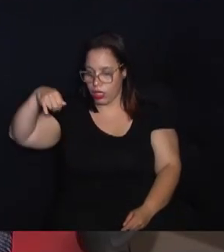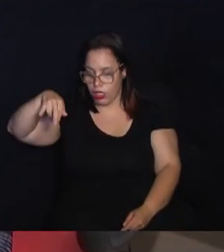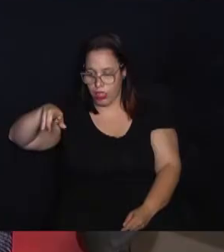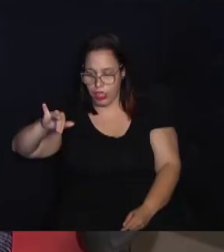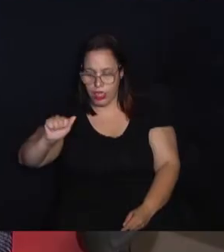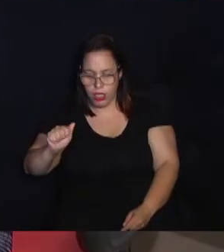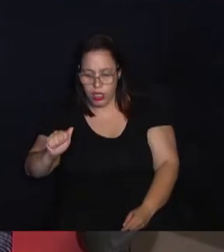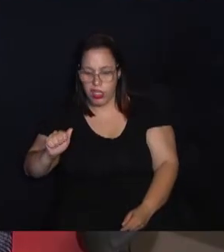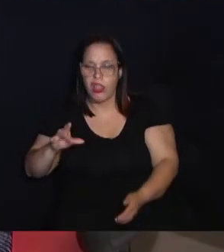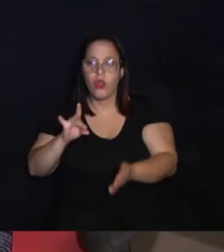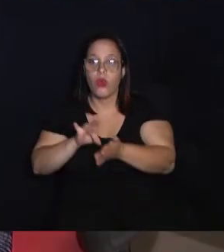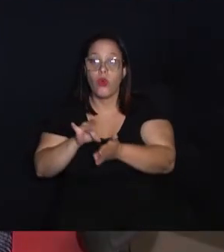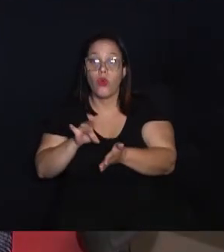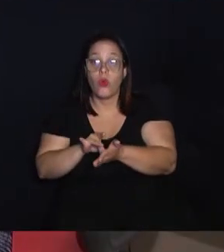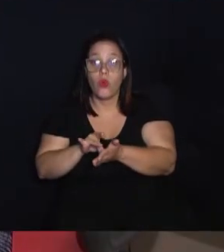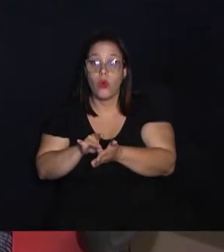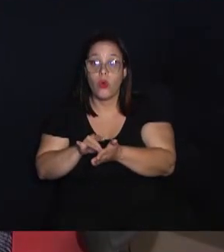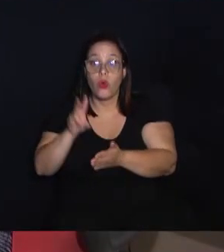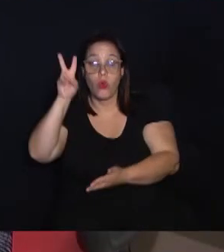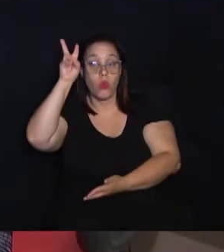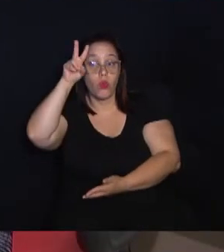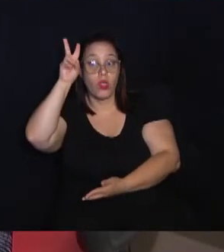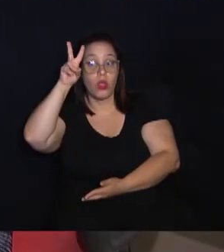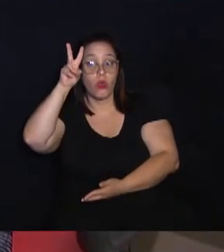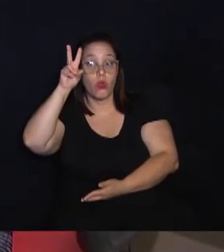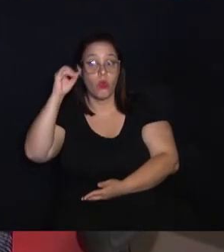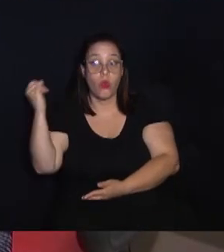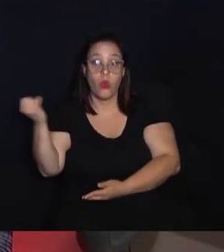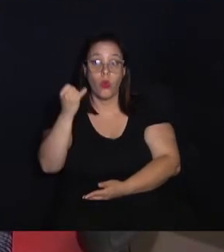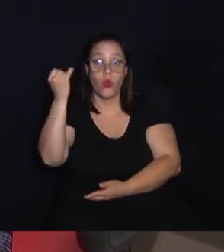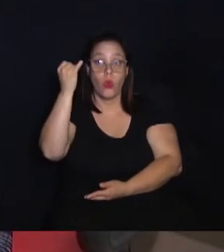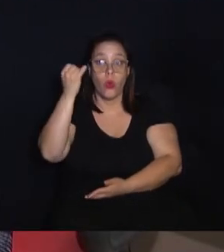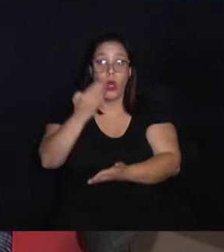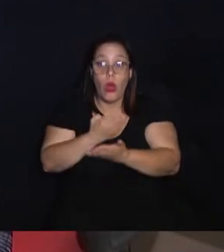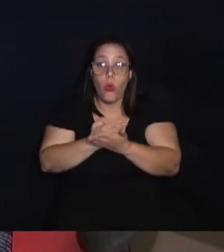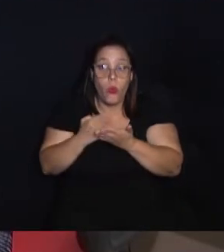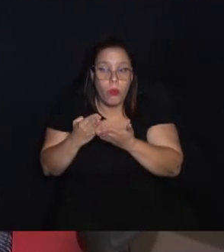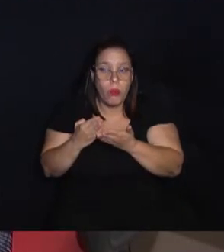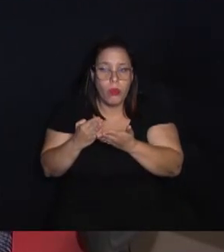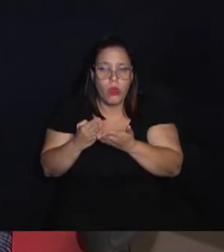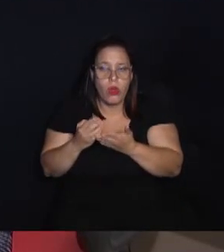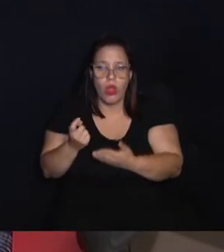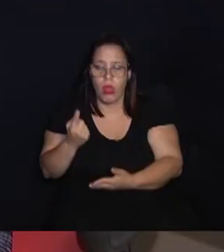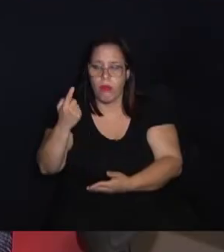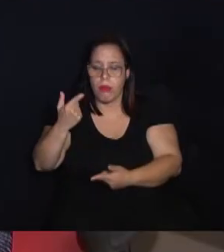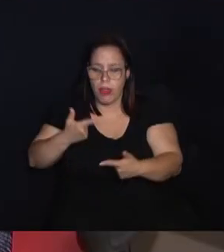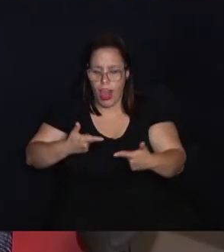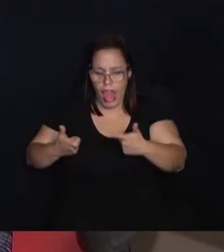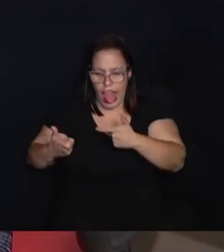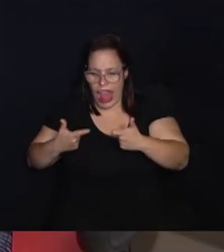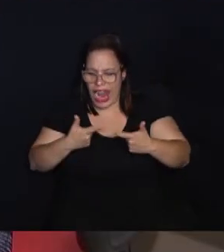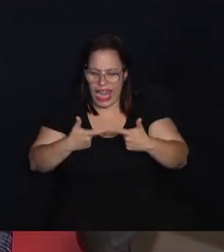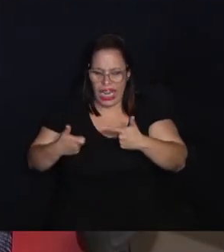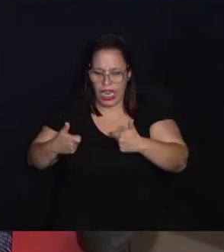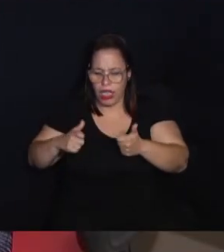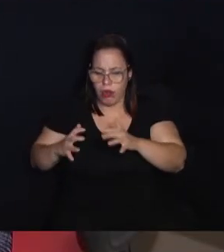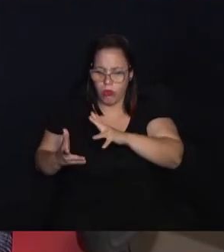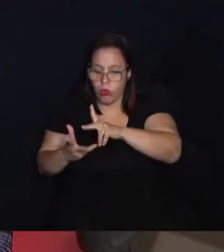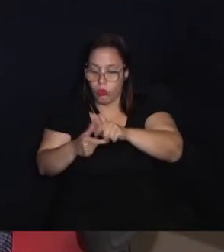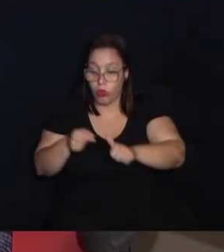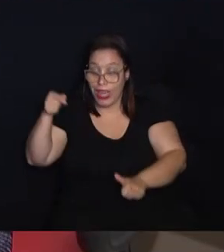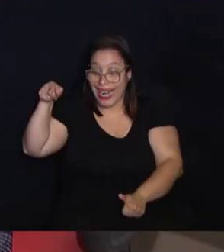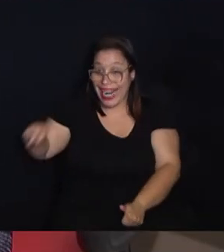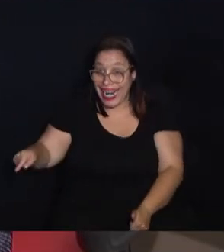verdade, fala de um evento histórico muito importante, que é o começo da Primeira Guerra Mundial no continente africano, que